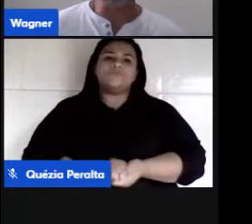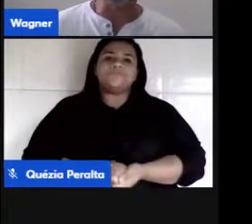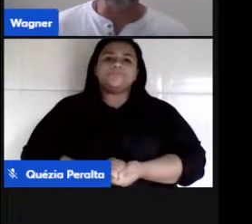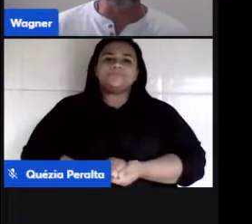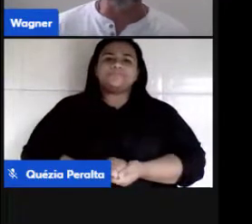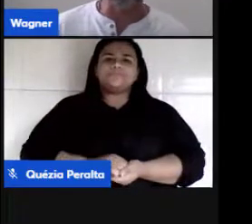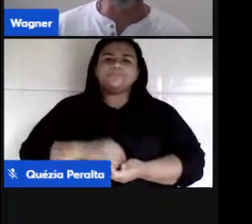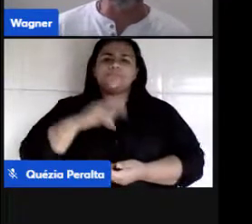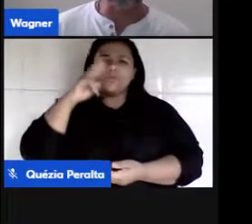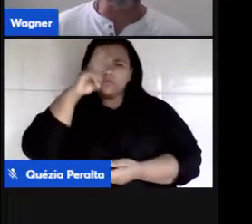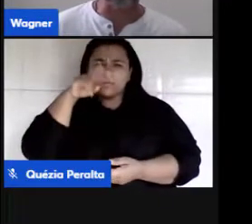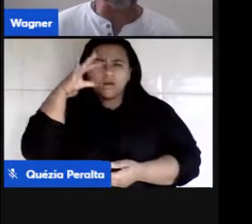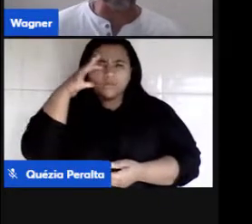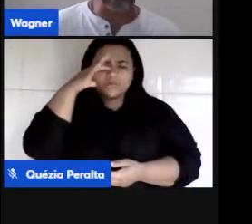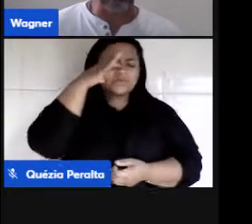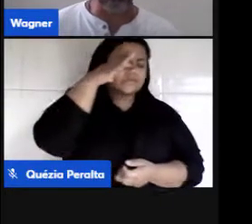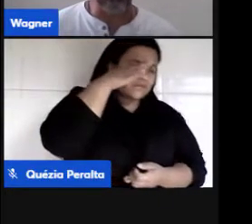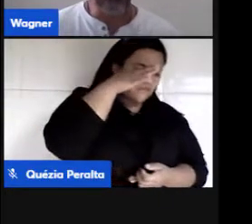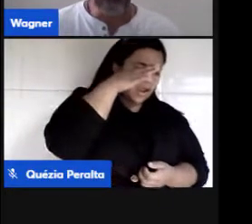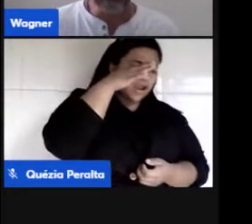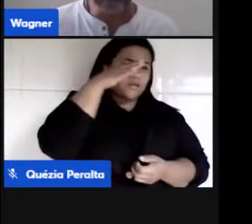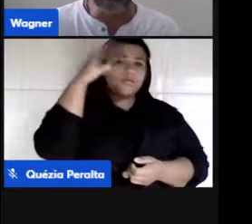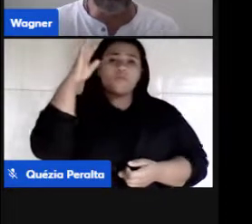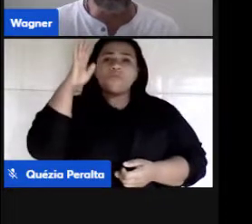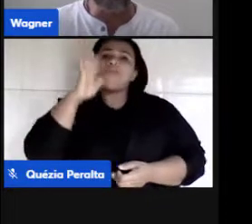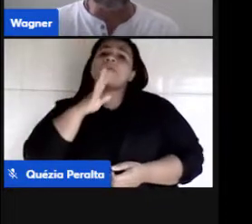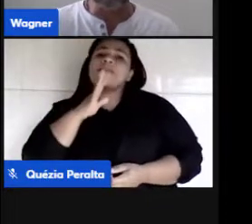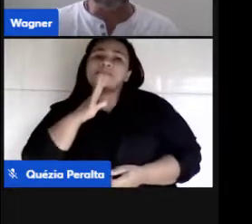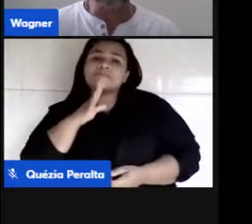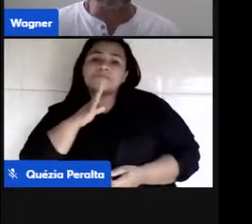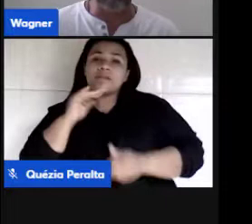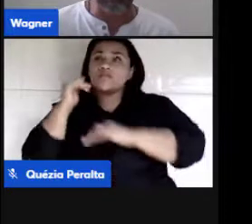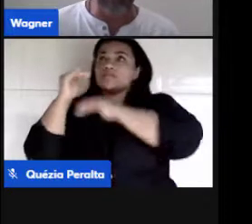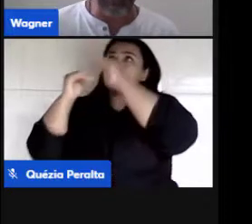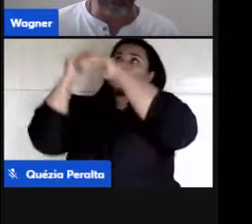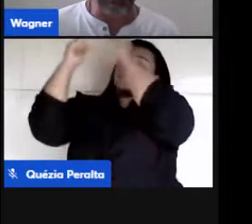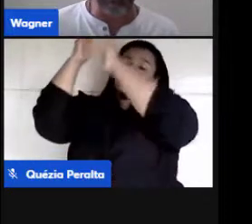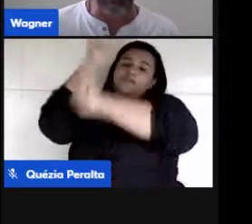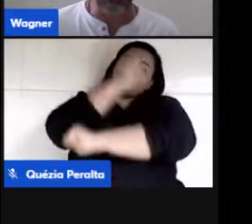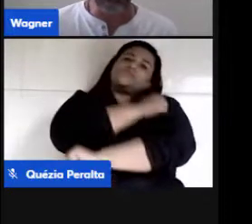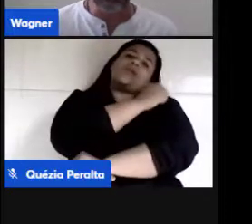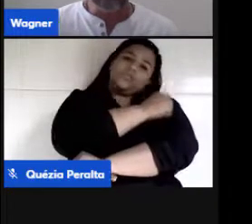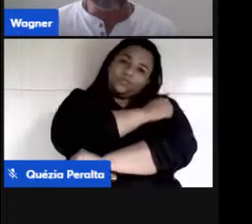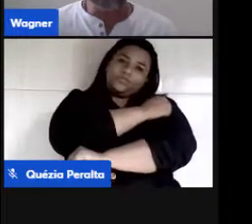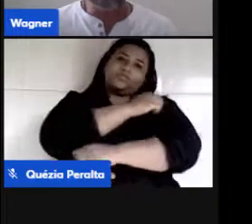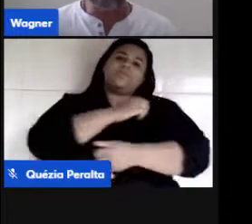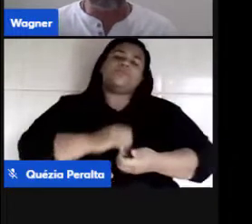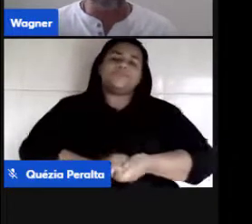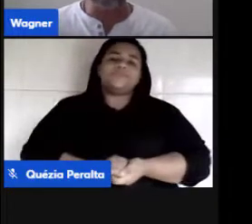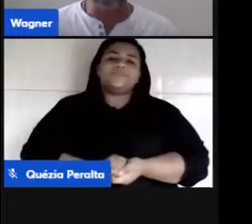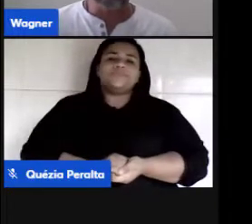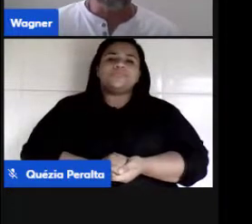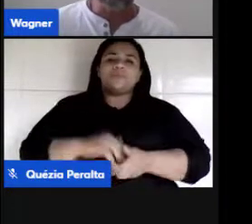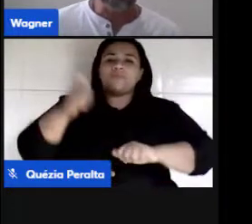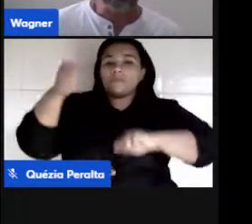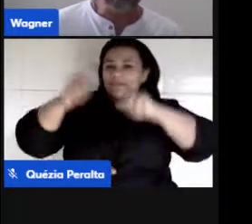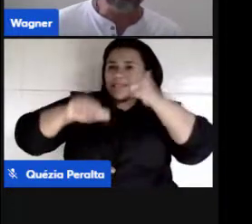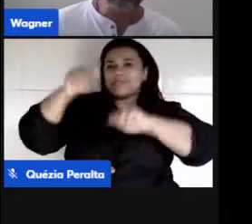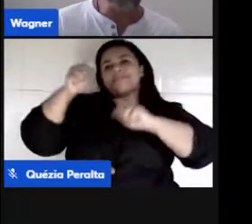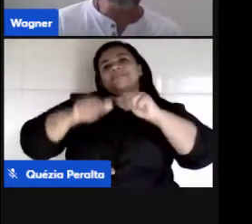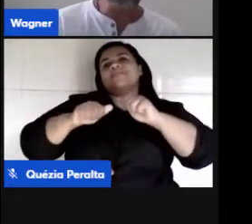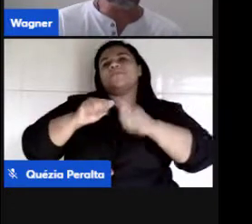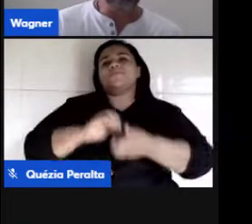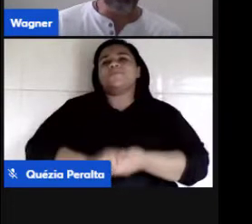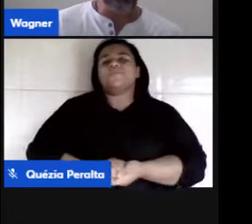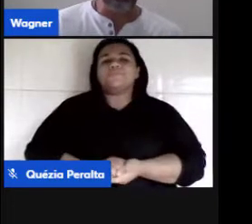relação aos conteúdos que serão tematizados nas aulas. Por isso que é muito importante esse feedback inicial, para que você possa saber como o